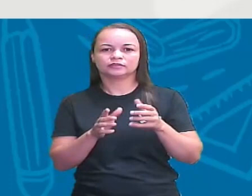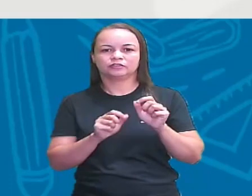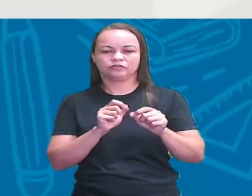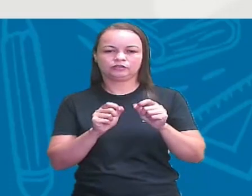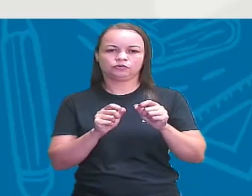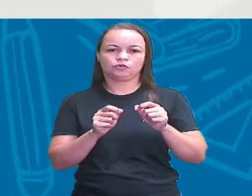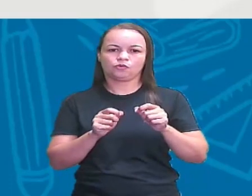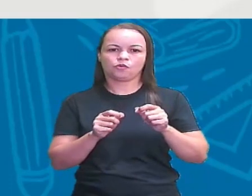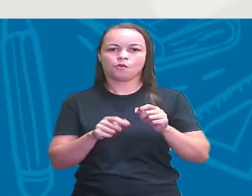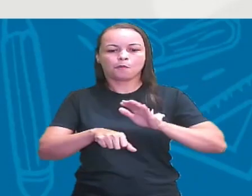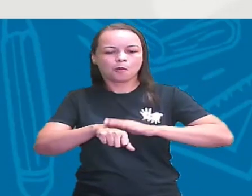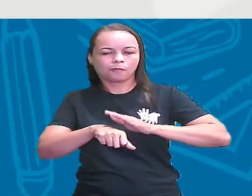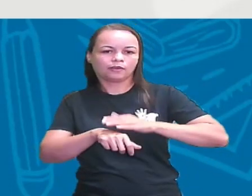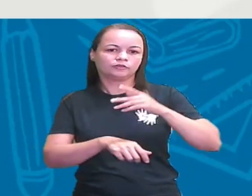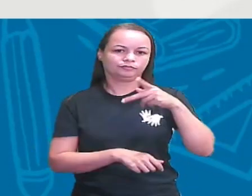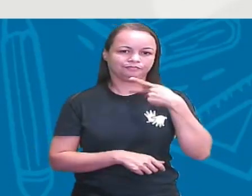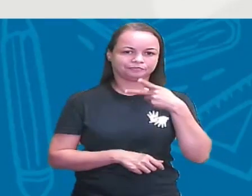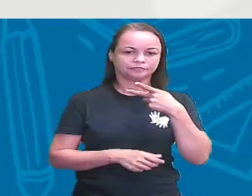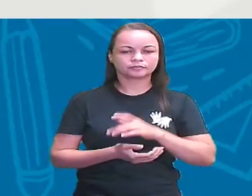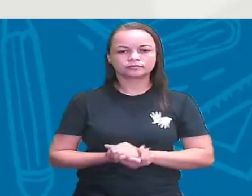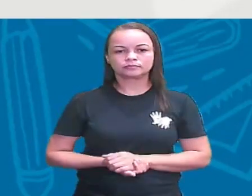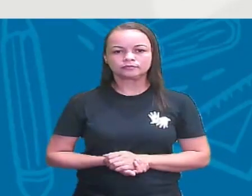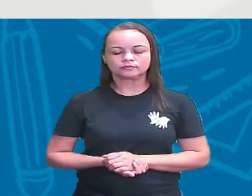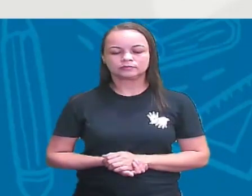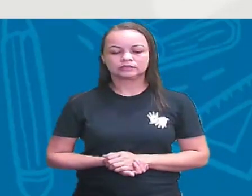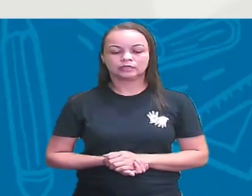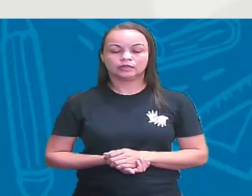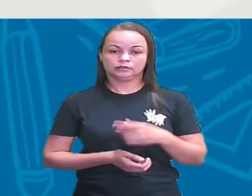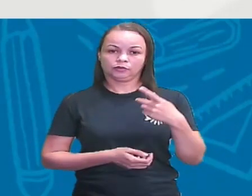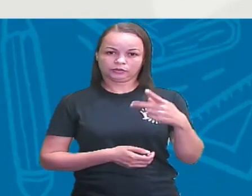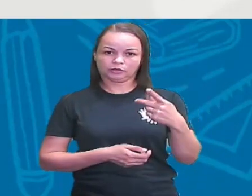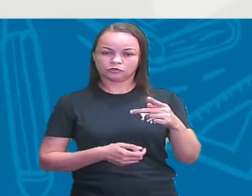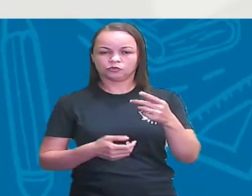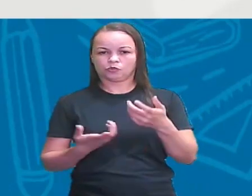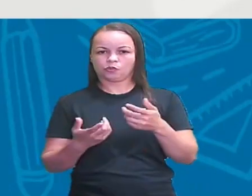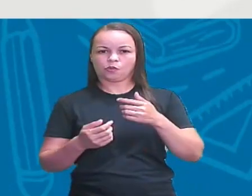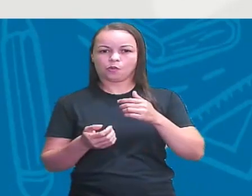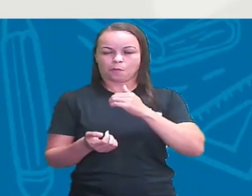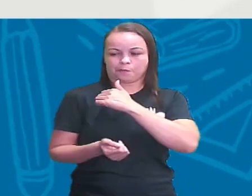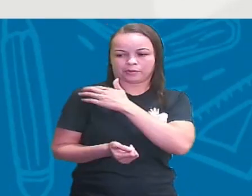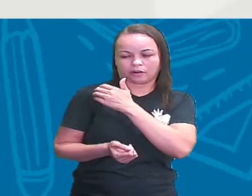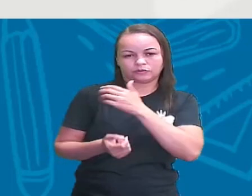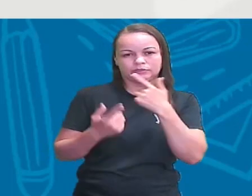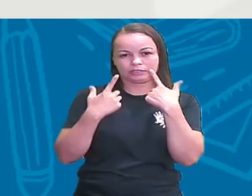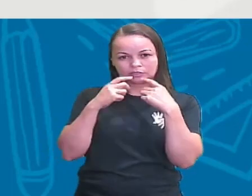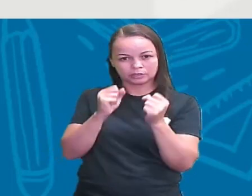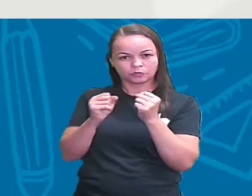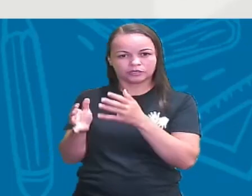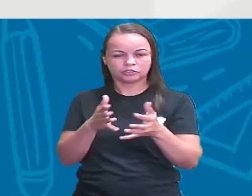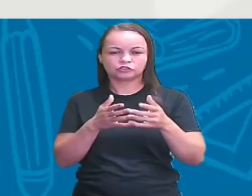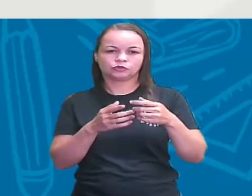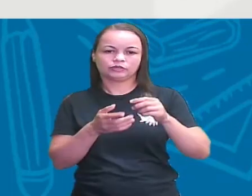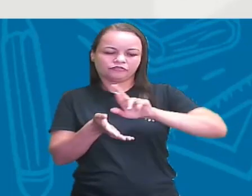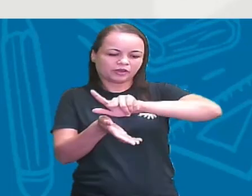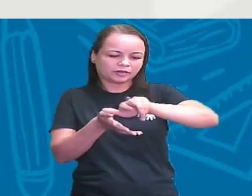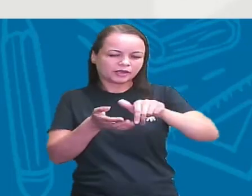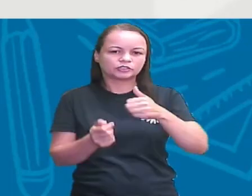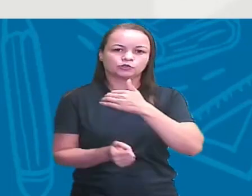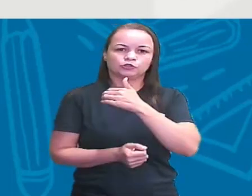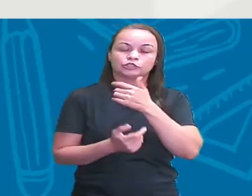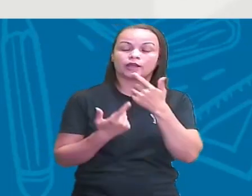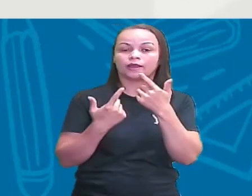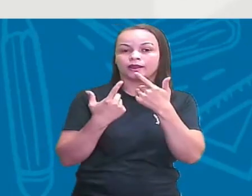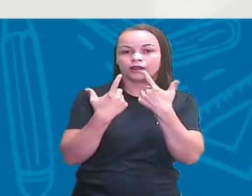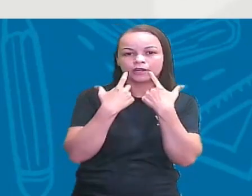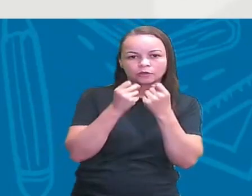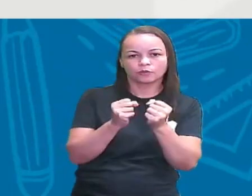da fala. Dessa forma, o ideal do preconceito linguístico, que gera juízo de valor às diferentes variações linguísticas,